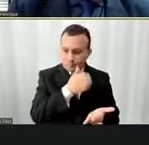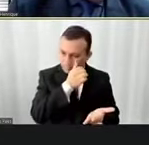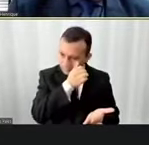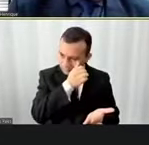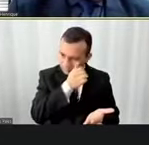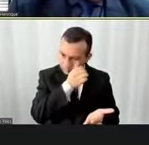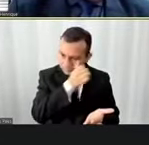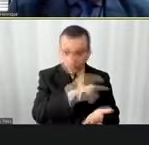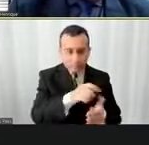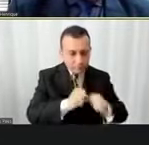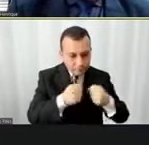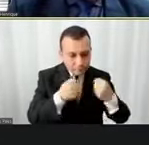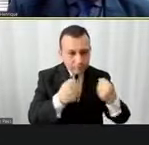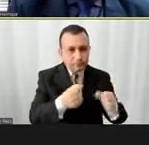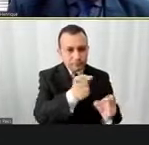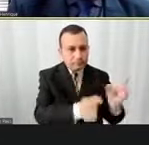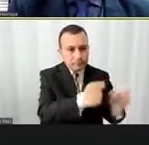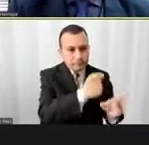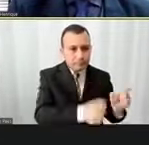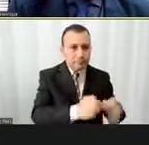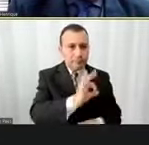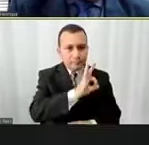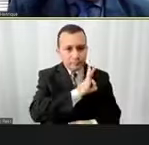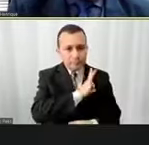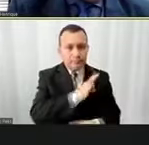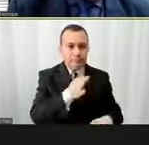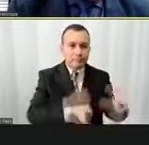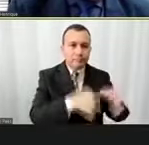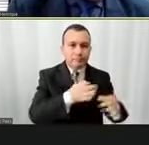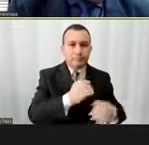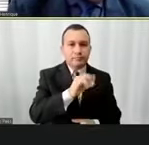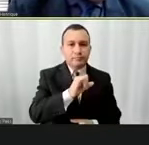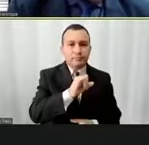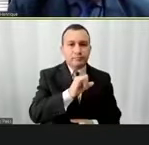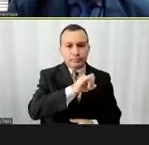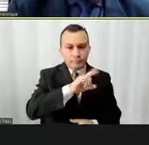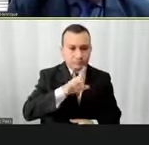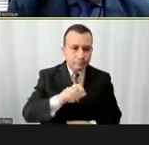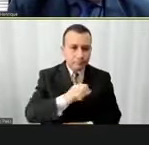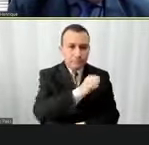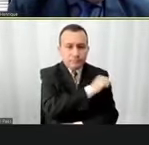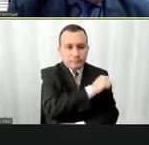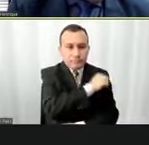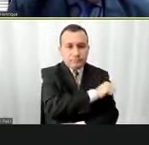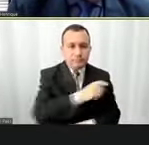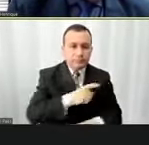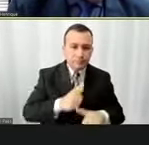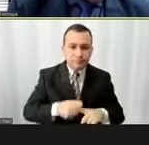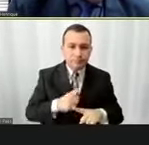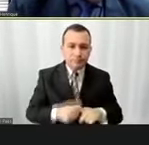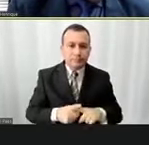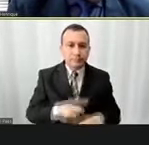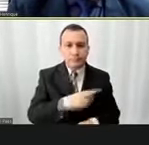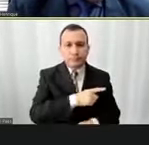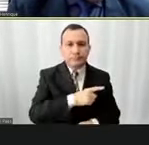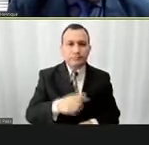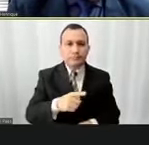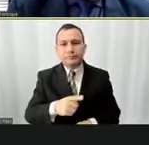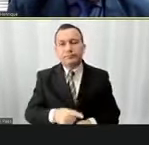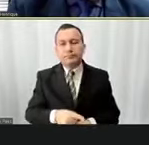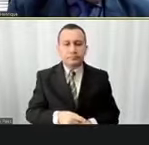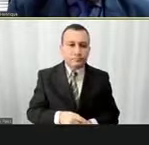ingentes esforços dos integrantes da Polícia Judiciária Civil do Estado do Rio de Janeiro, no sentido de que, cumprindo os